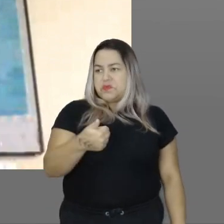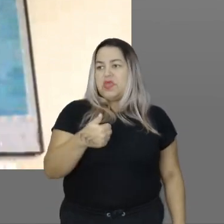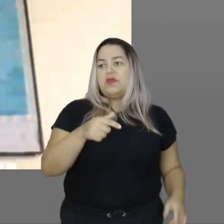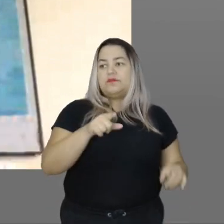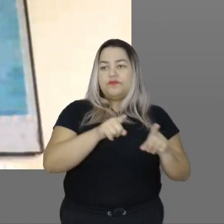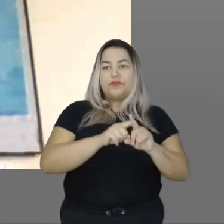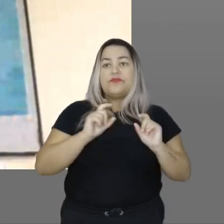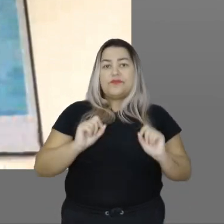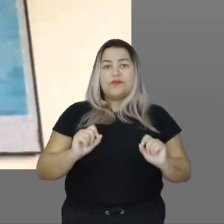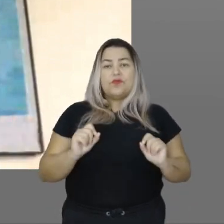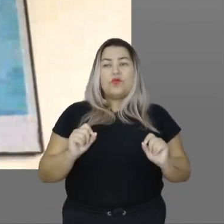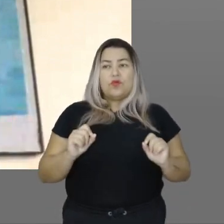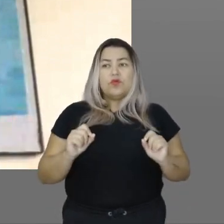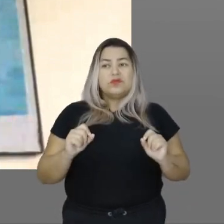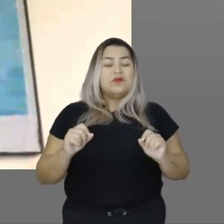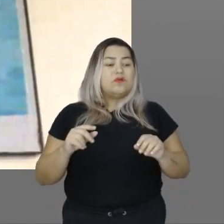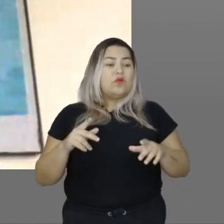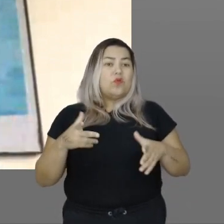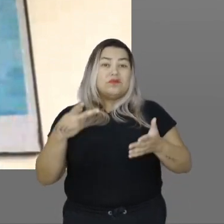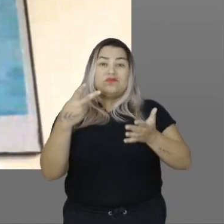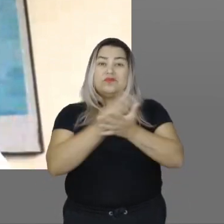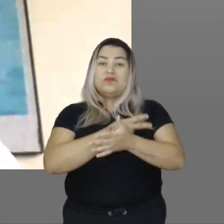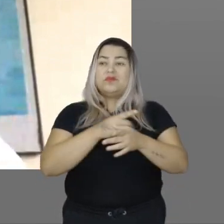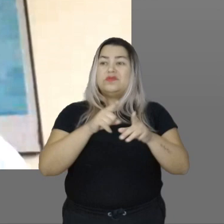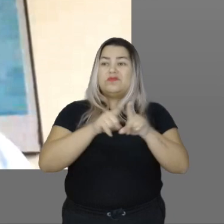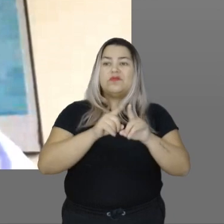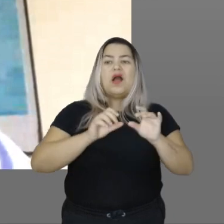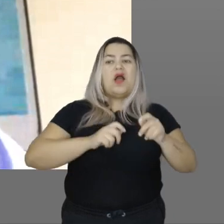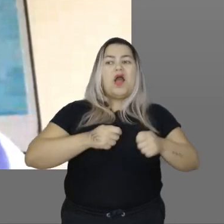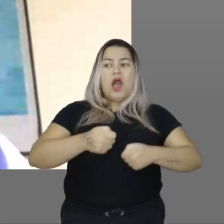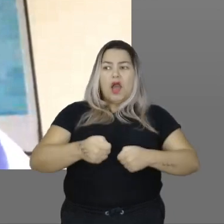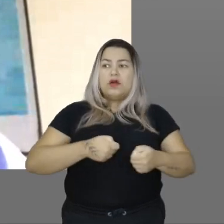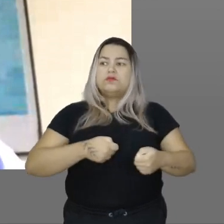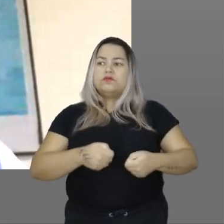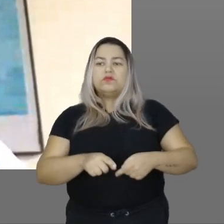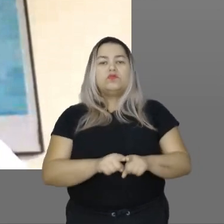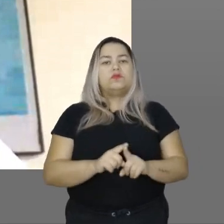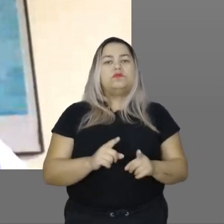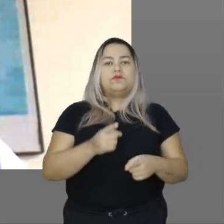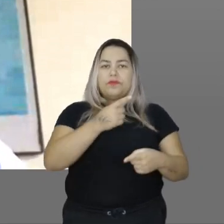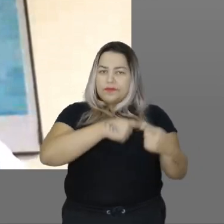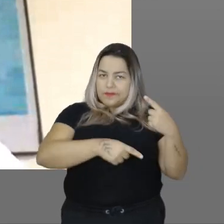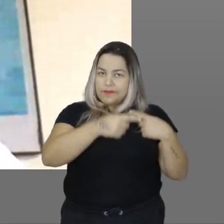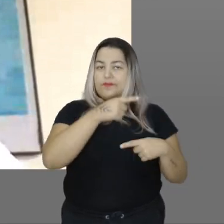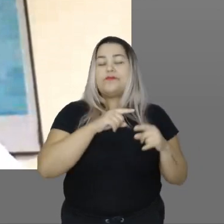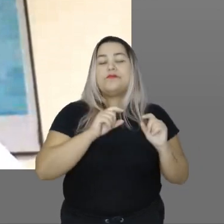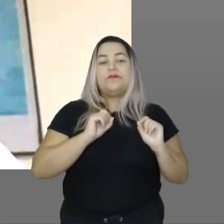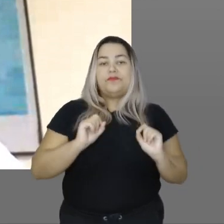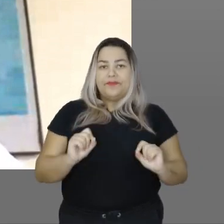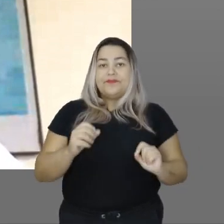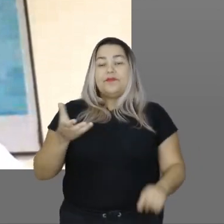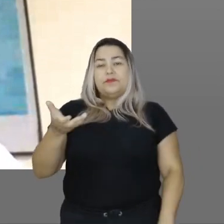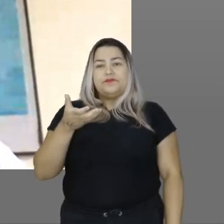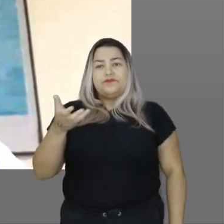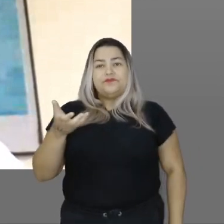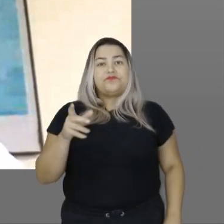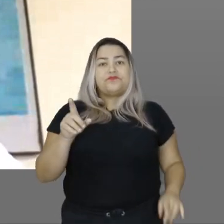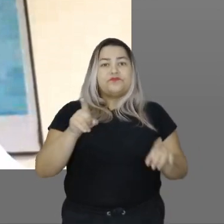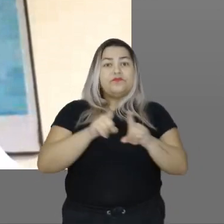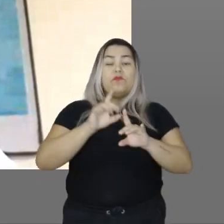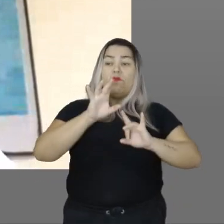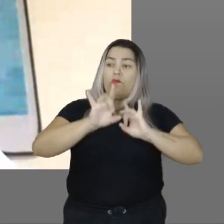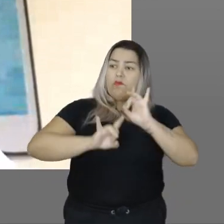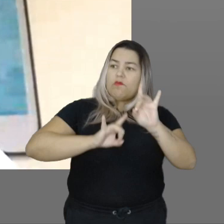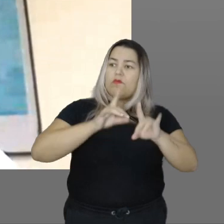né, do rombo que nós estamos administrando. Neste processo de reconstrução, Amanda, eu quero destacar